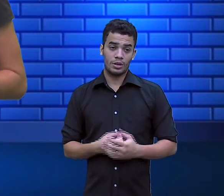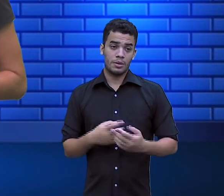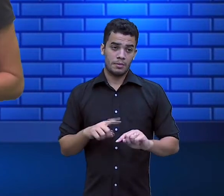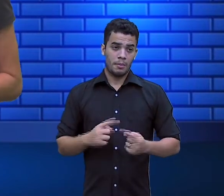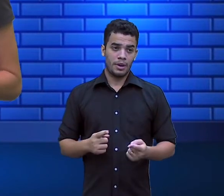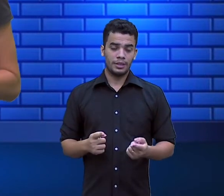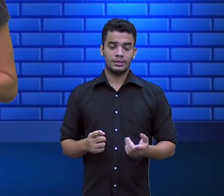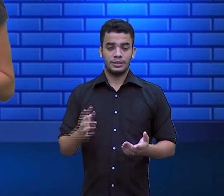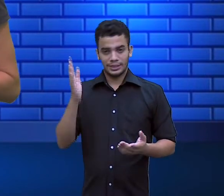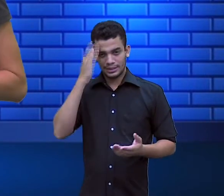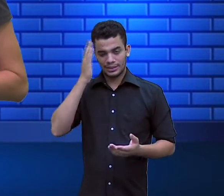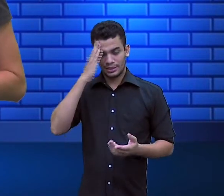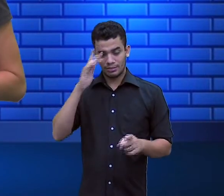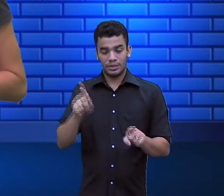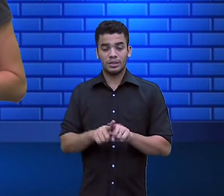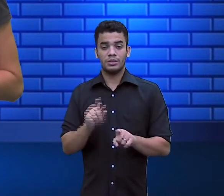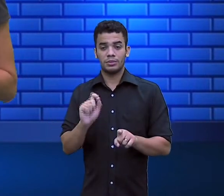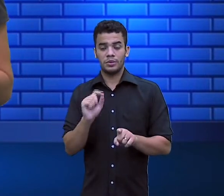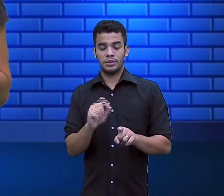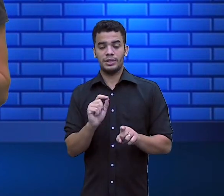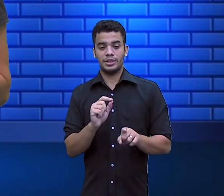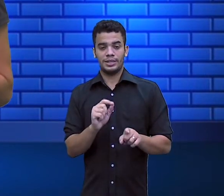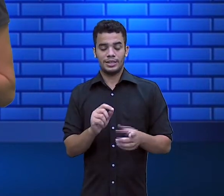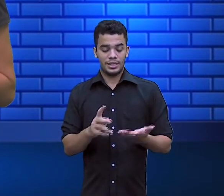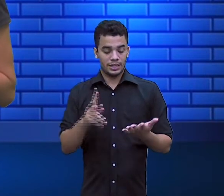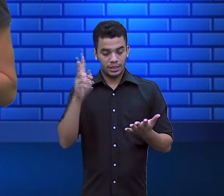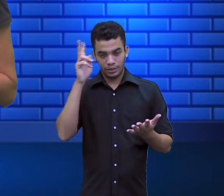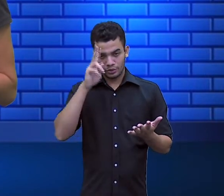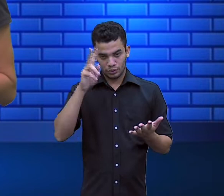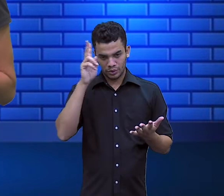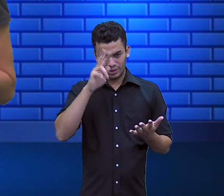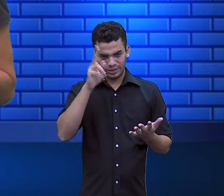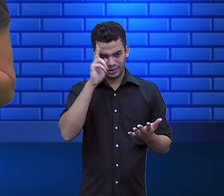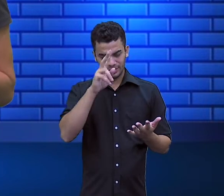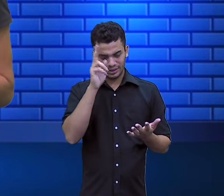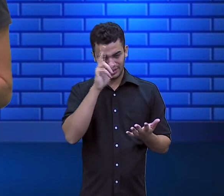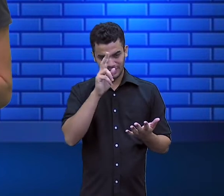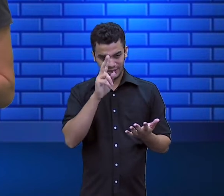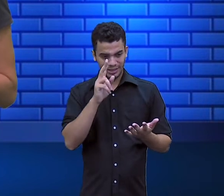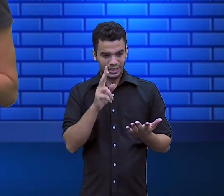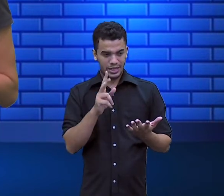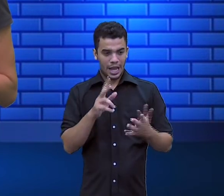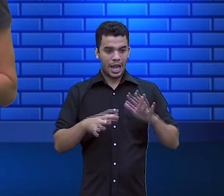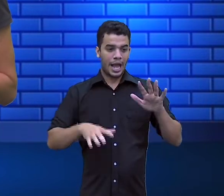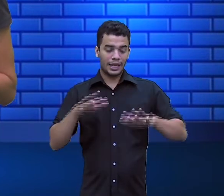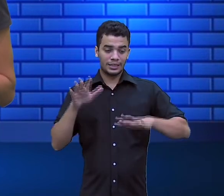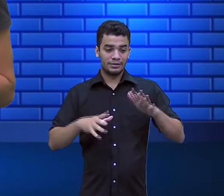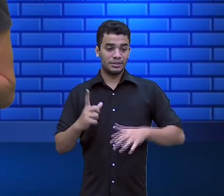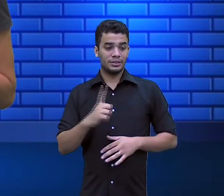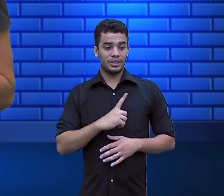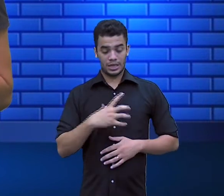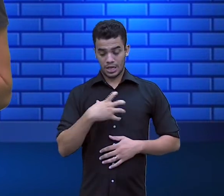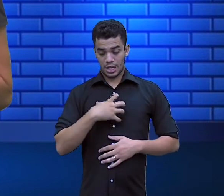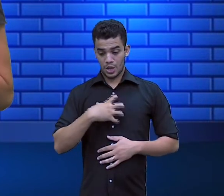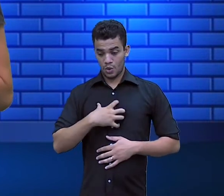a sua função, a de levar as pessoas a refletirem